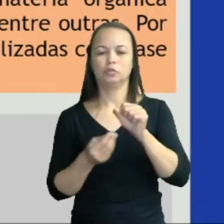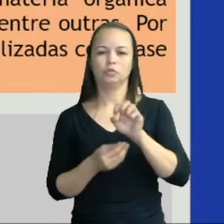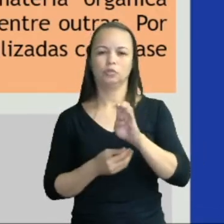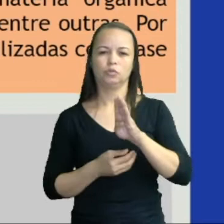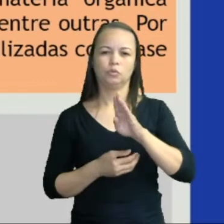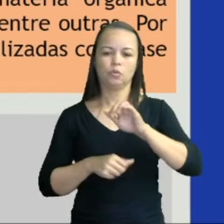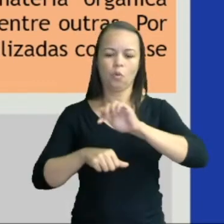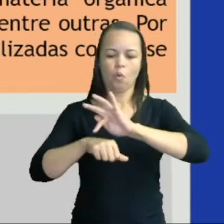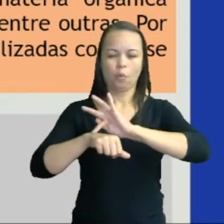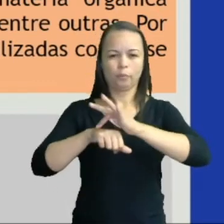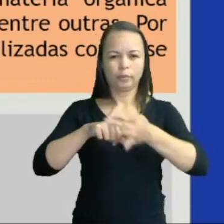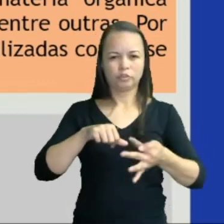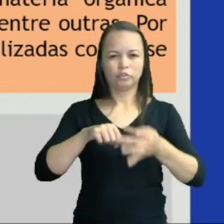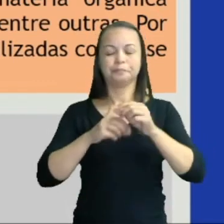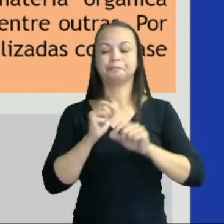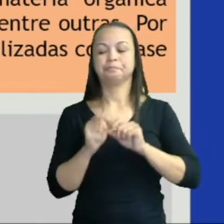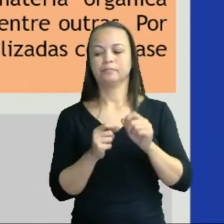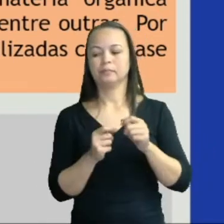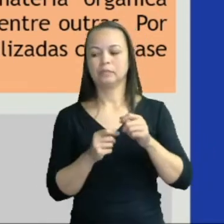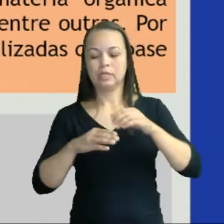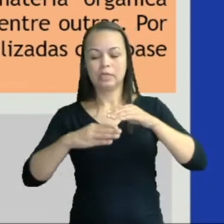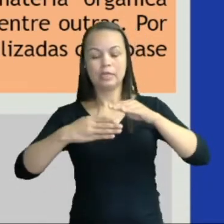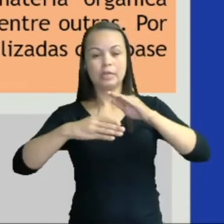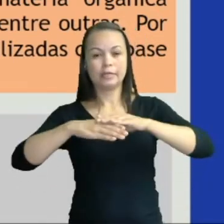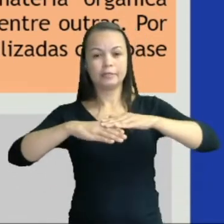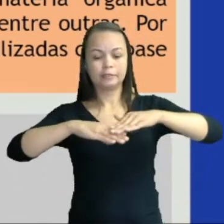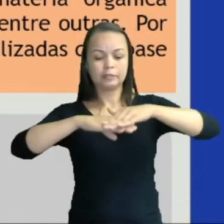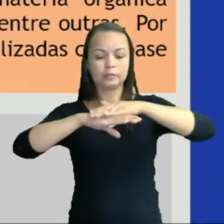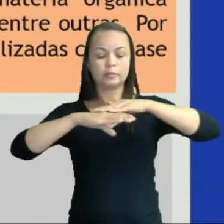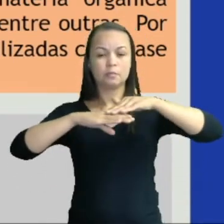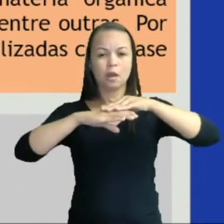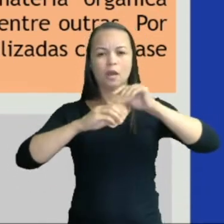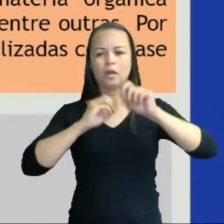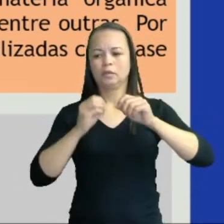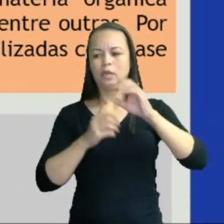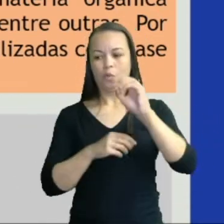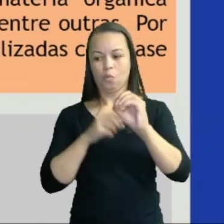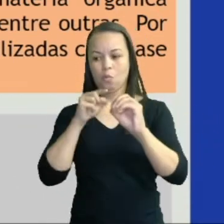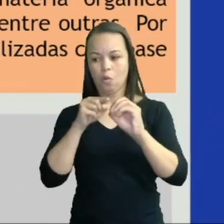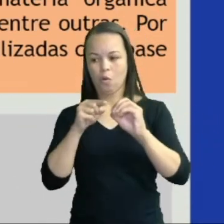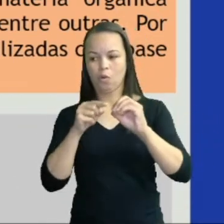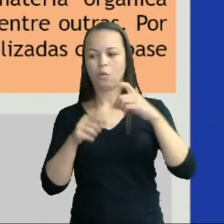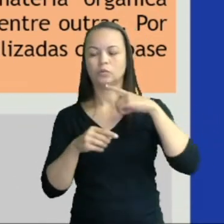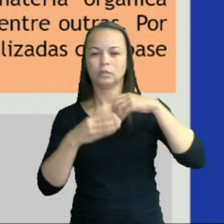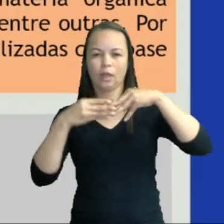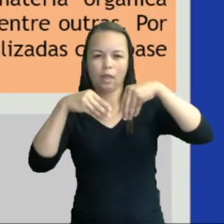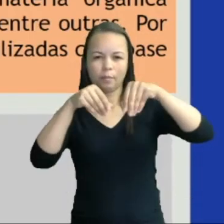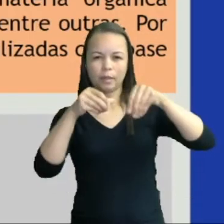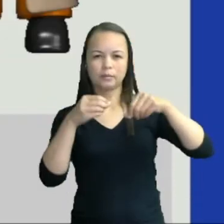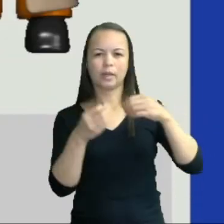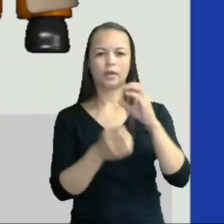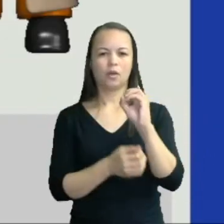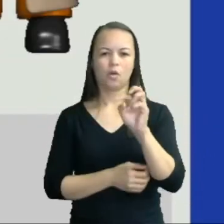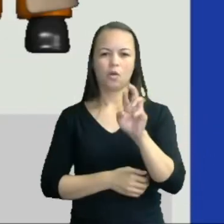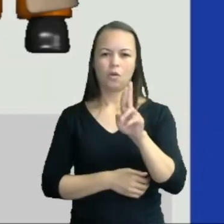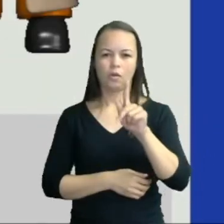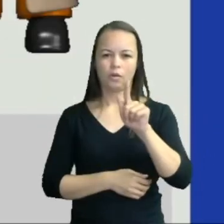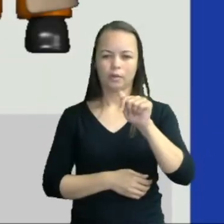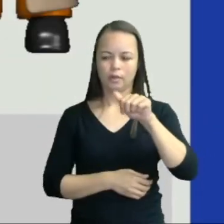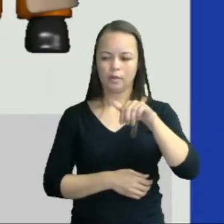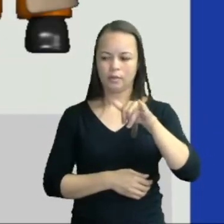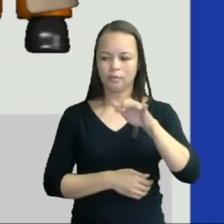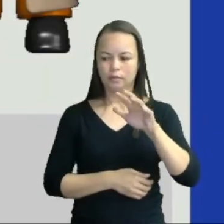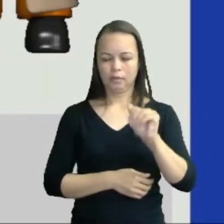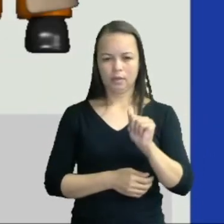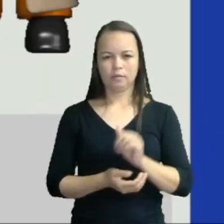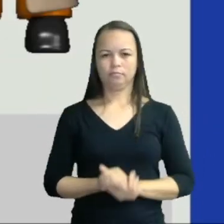substância. E em cima, que é o O, que é justamente onde tem mais matéria orgânica. Vamos aprender mais um pouquinho?